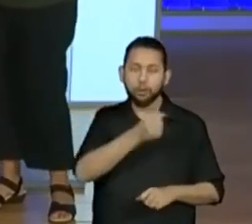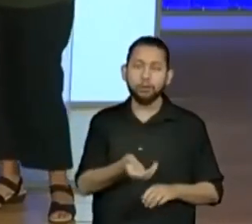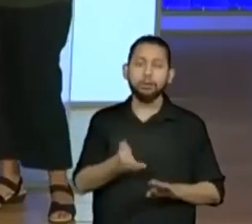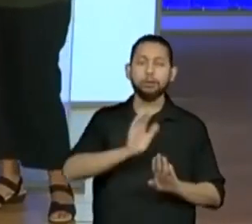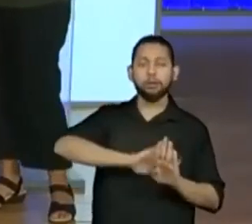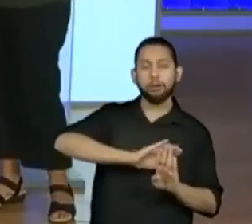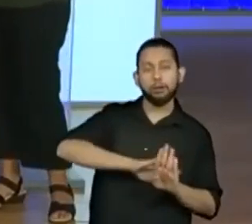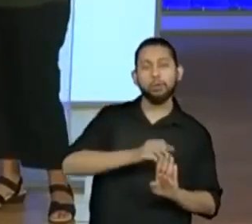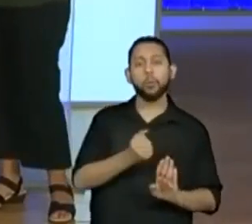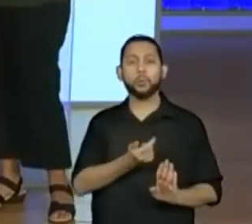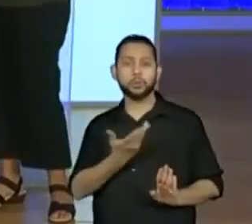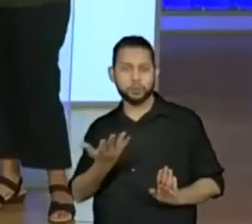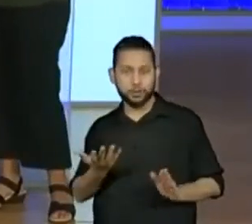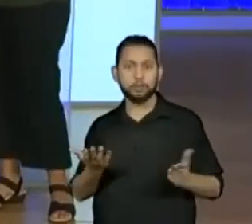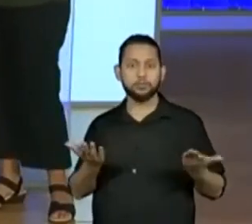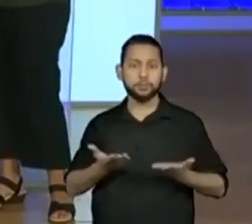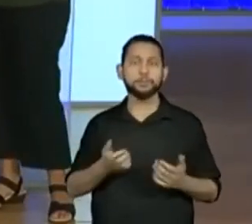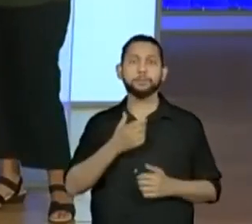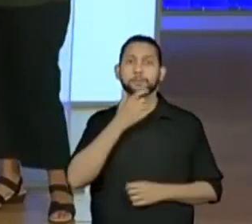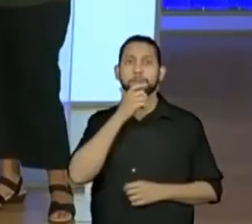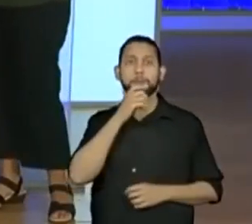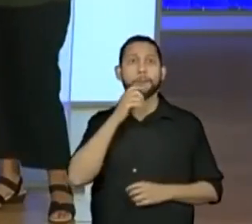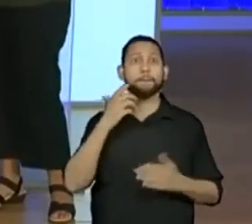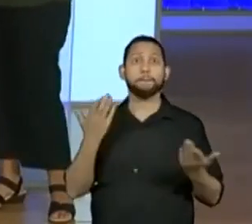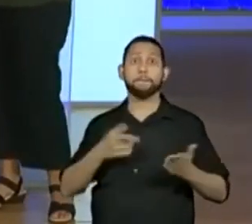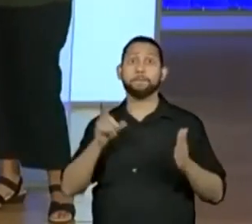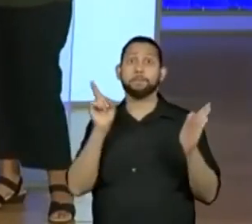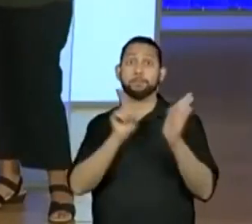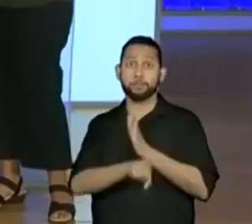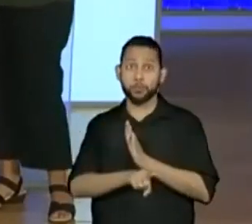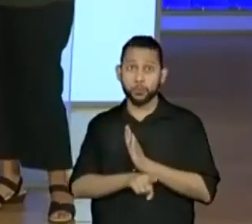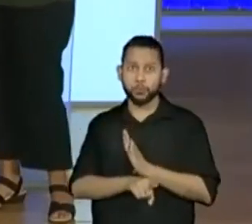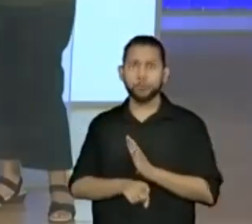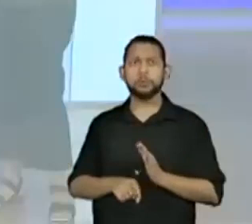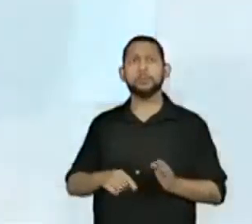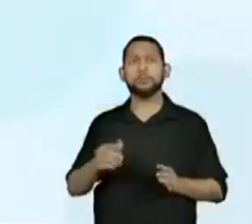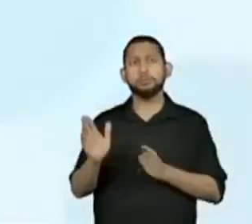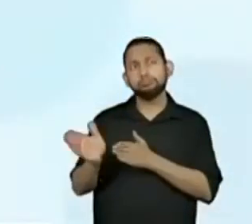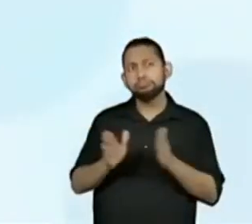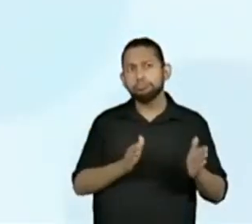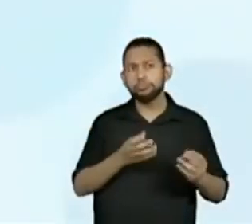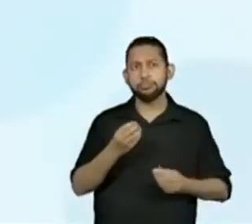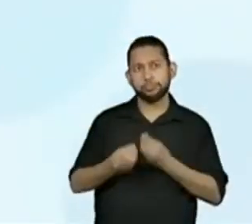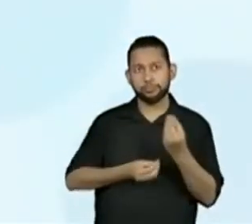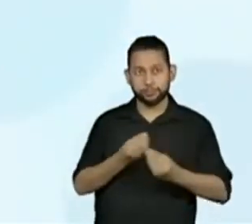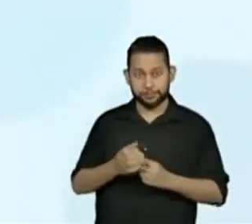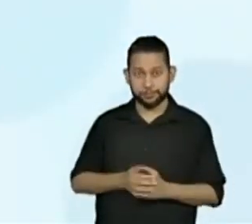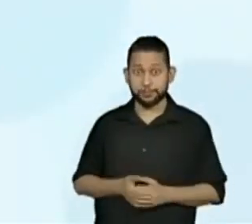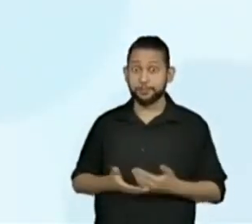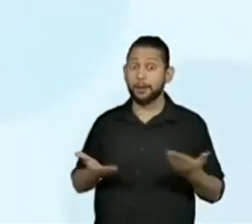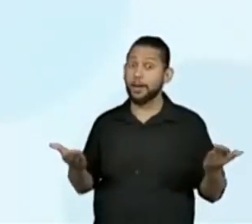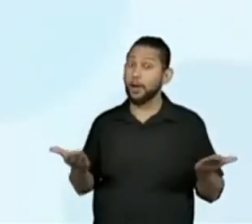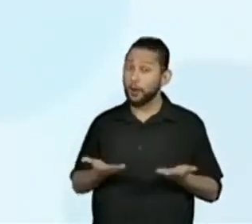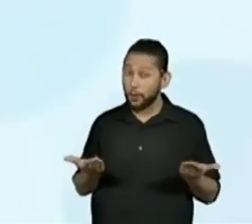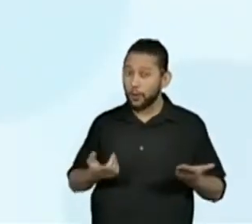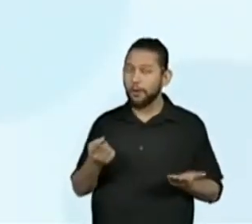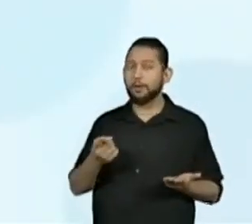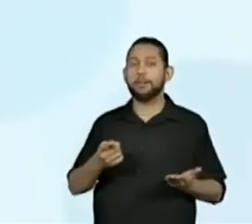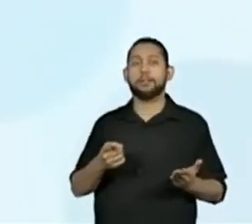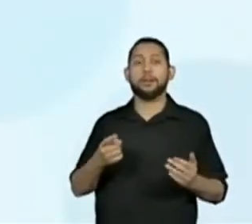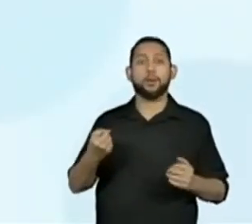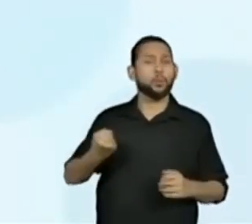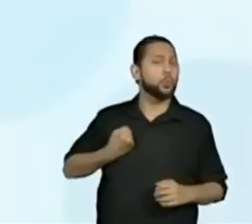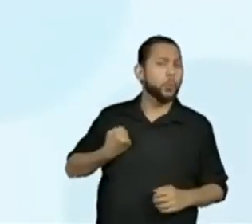alta, nós vamos para a próxima atividade aí, dando sequência. Olha só o que nós temos que fazer agora. São os